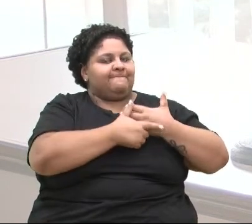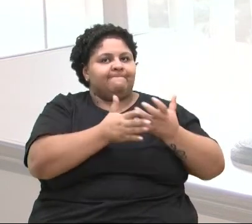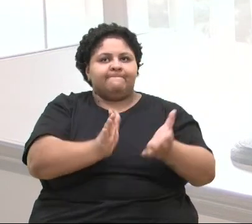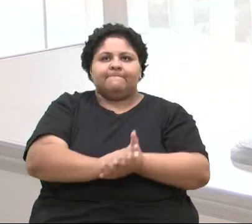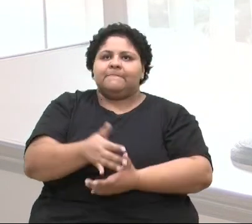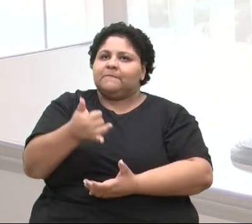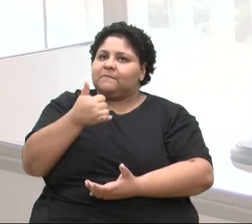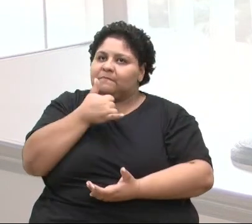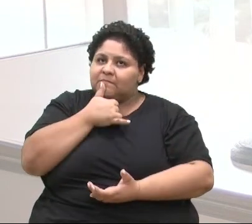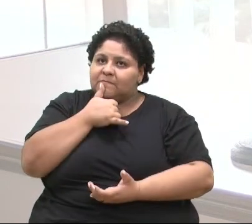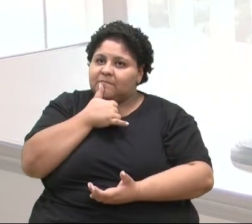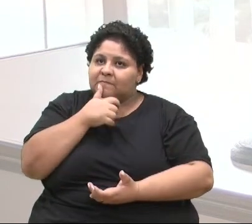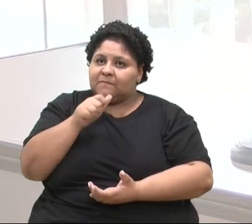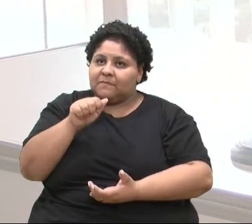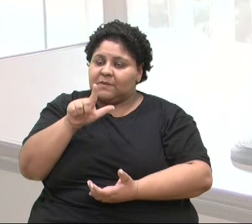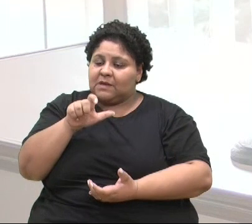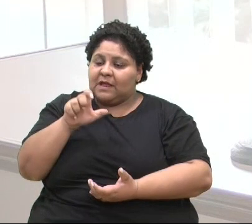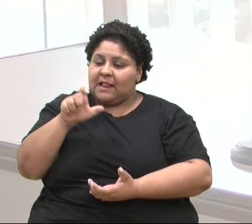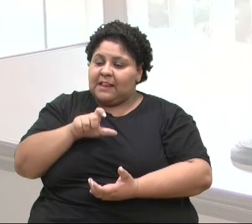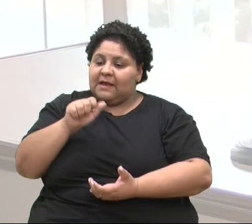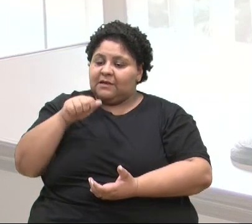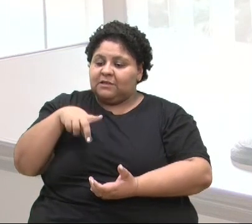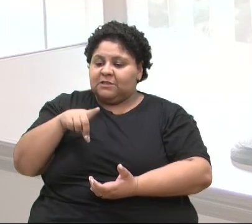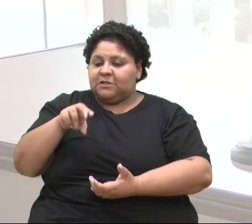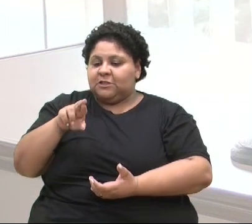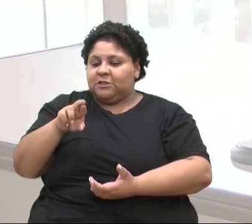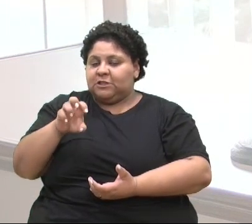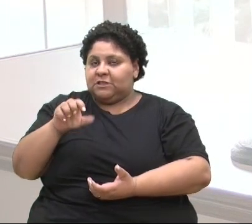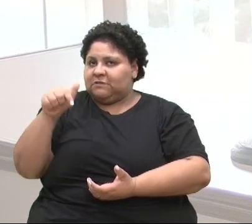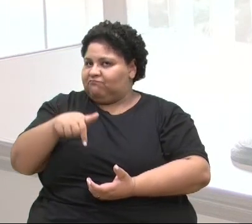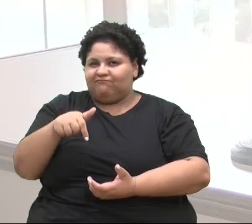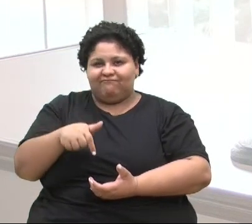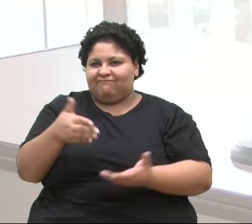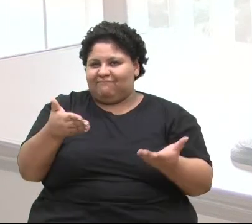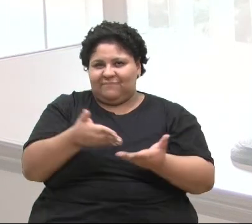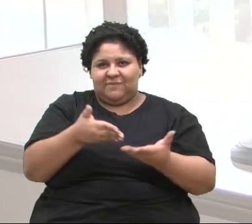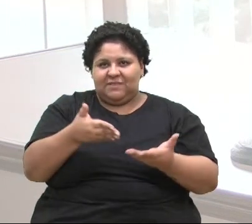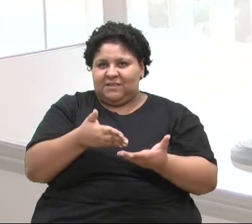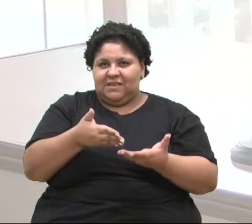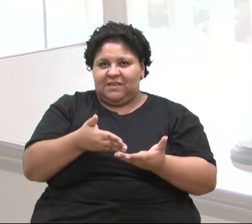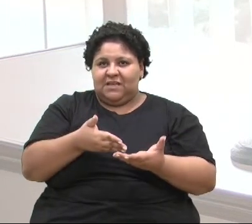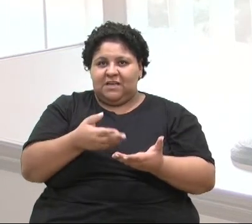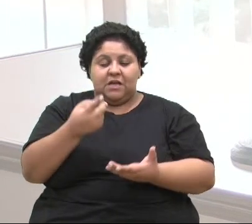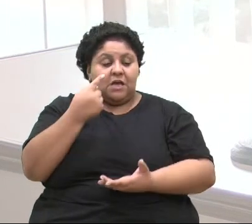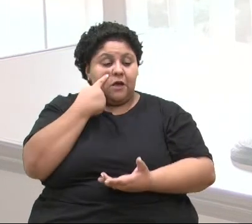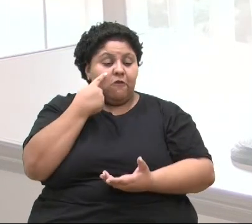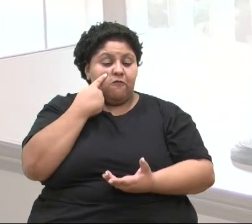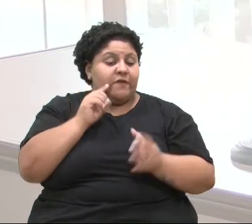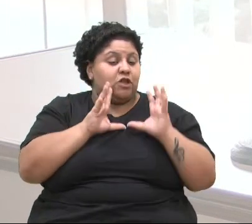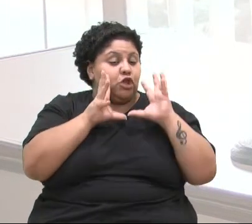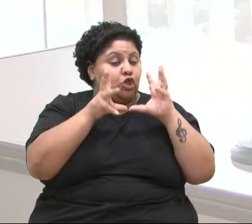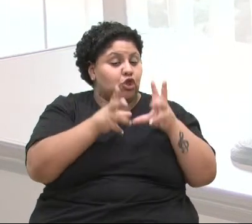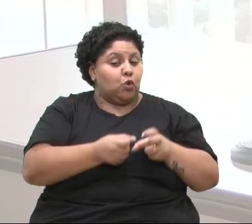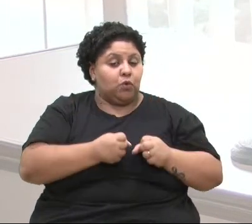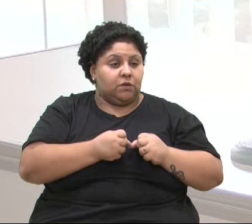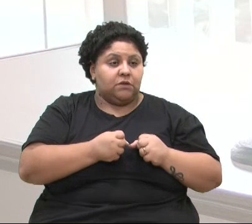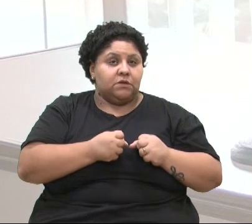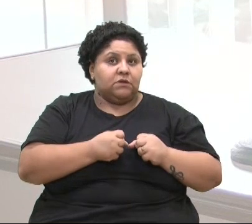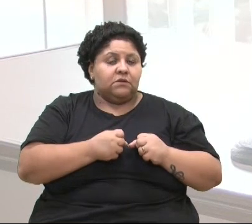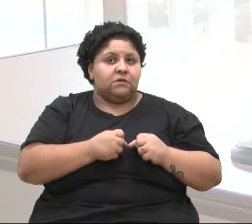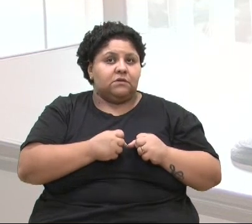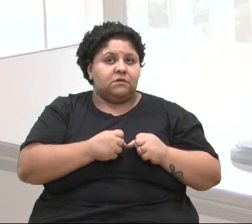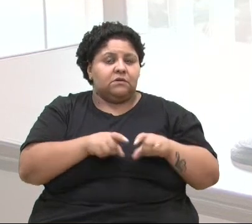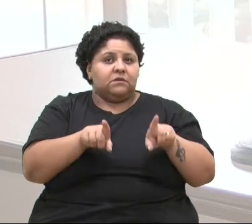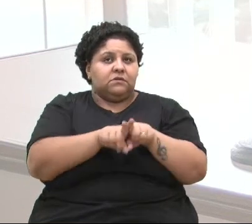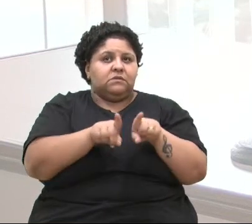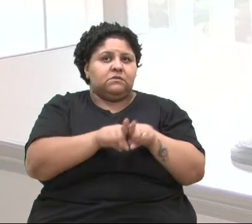Infelizmente o Alexandre não está aqui, porque eu gostaria de direcionar, porque eu fui lá, eu estive, vi toda a situação, e aí fizeram um vídeo, depois que não